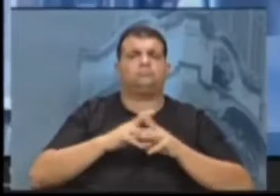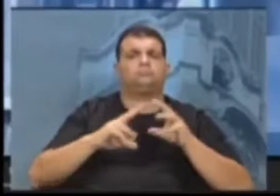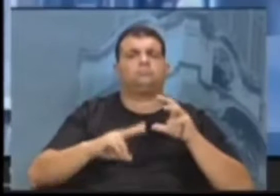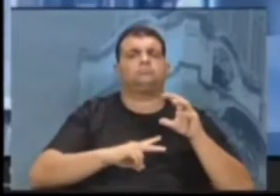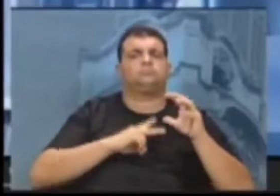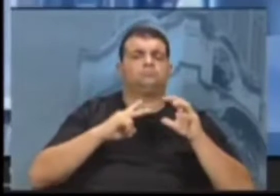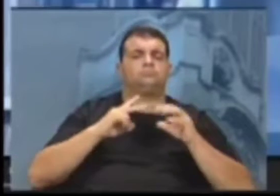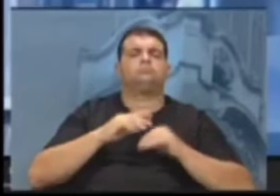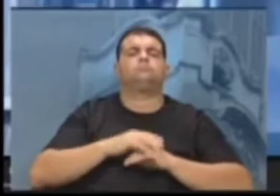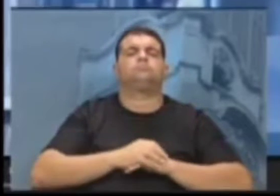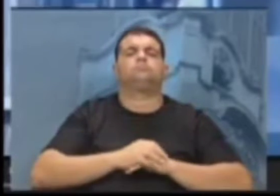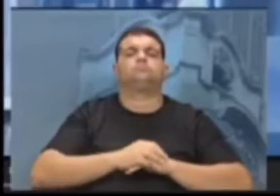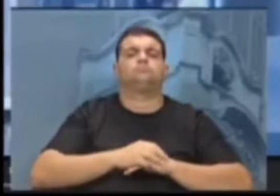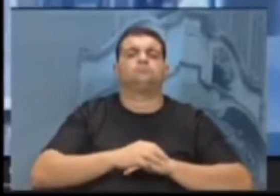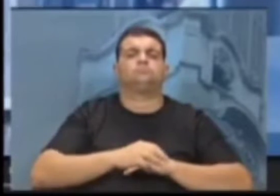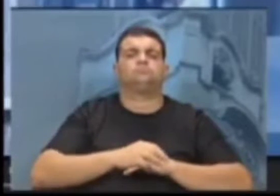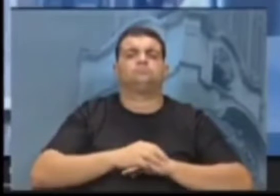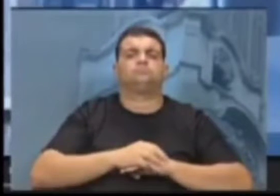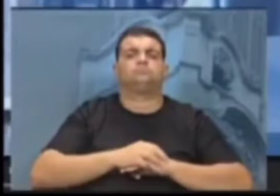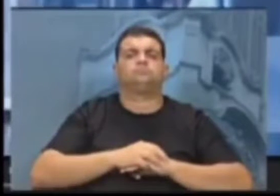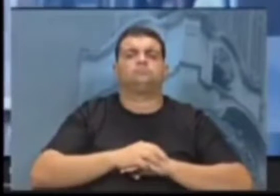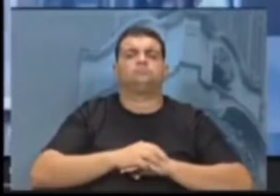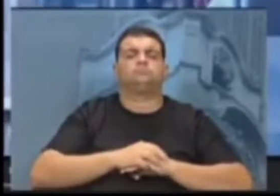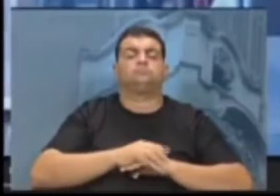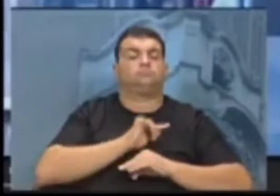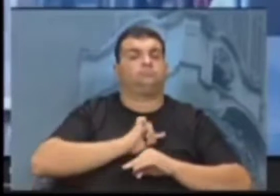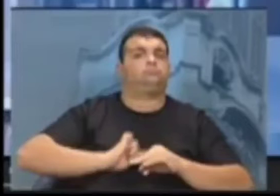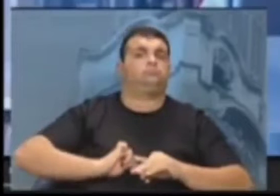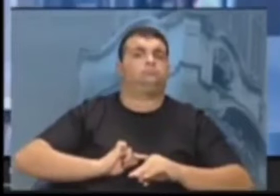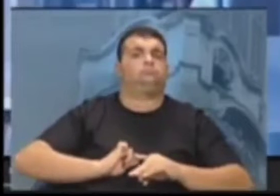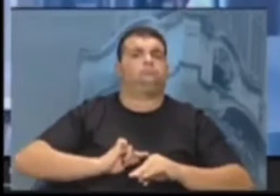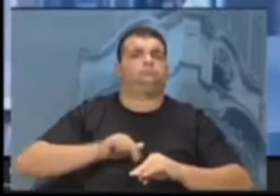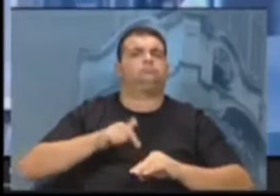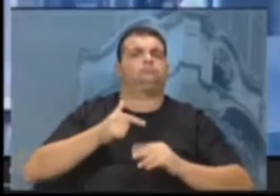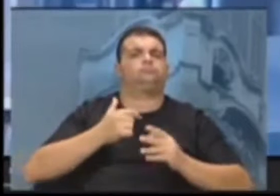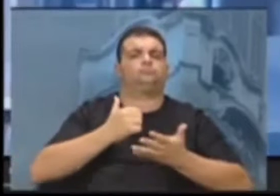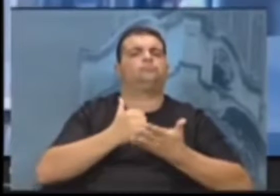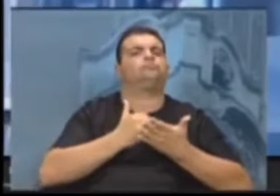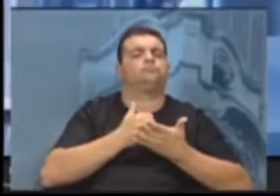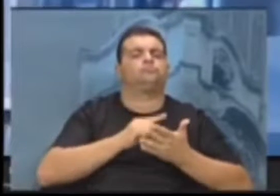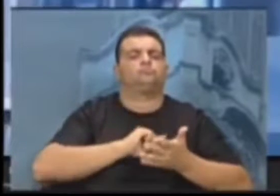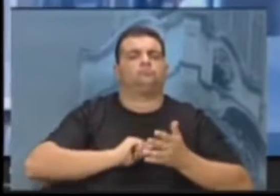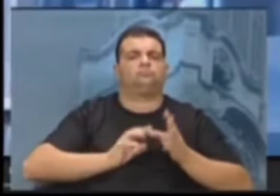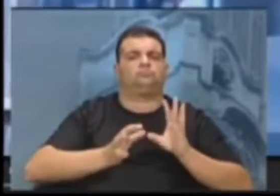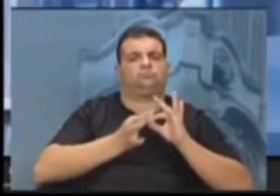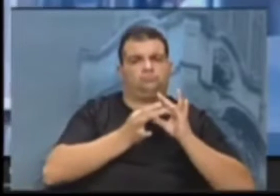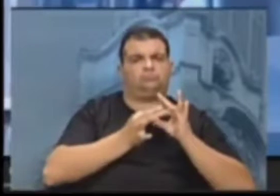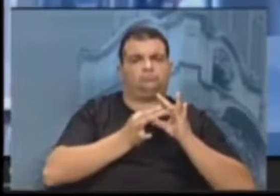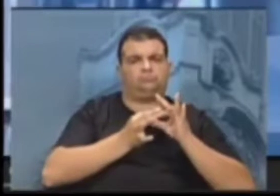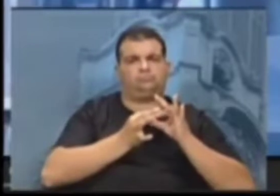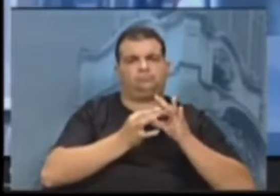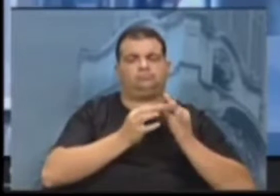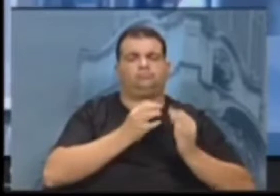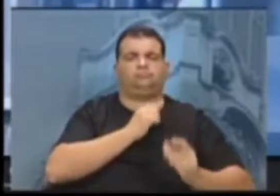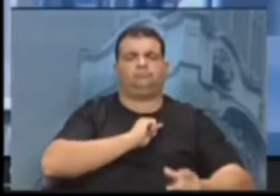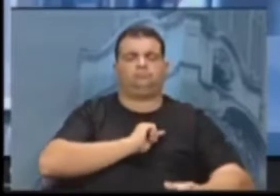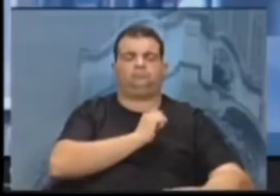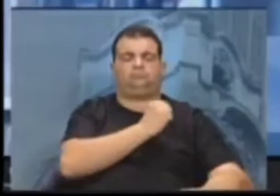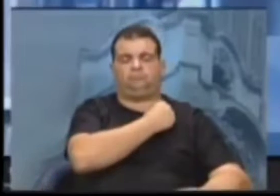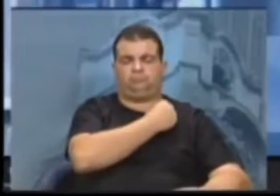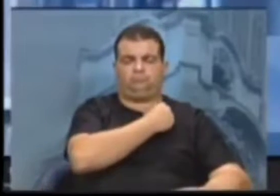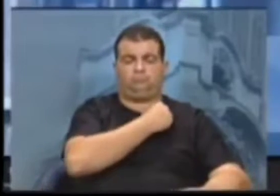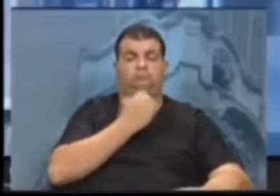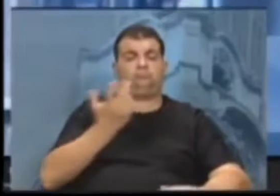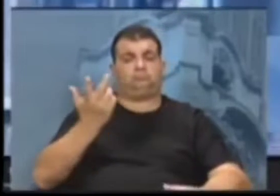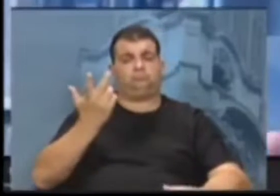casa, da situação, que são base aliada do governo Sebastião Mello, mas é